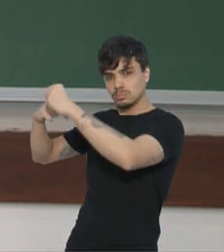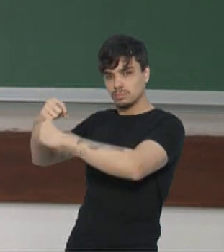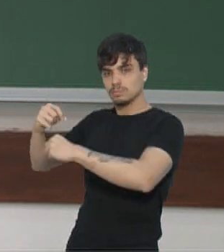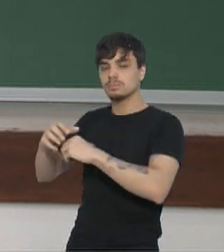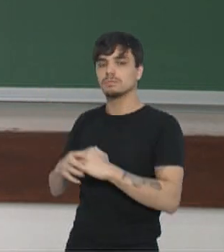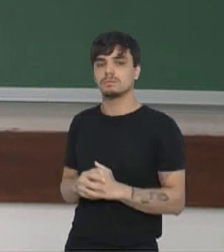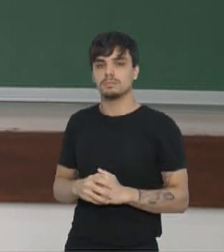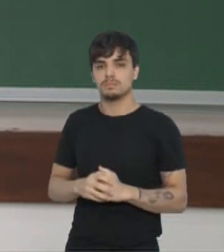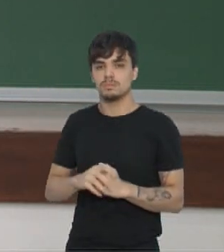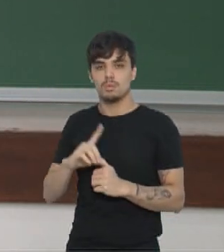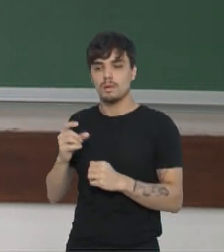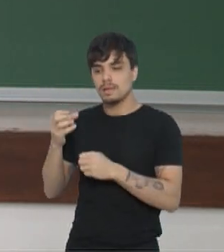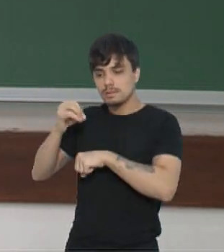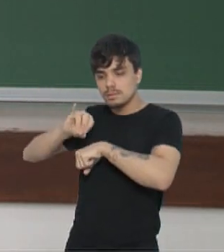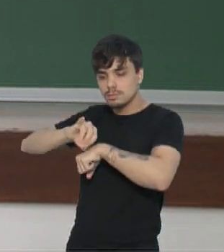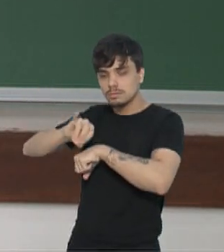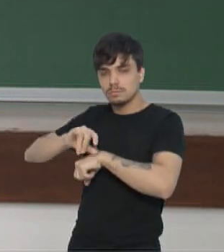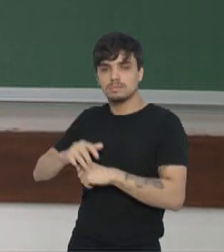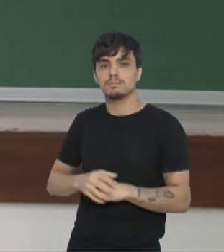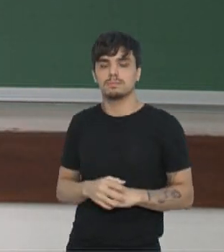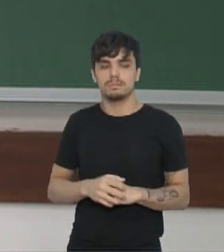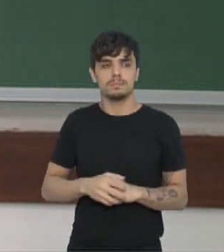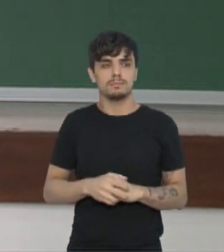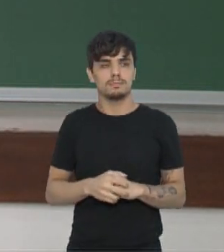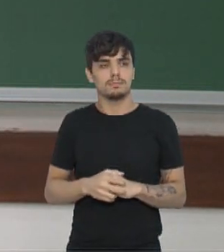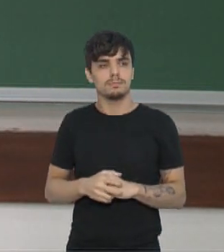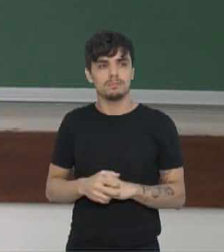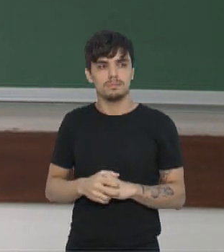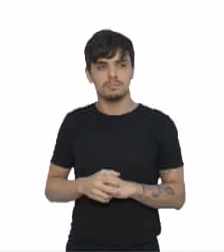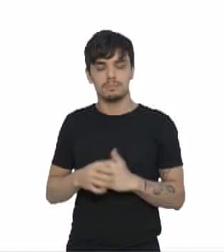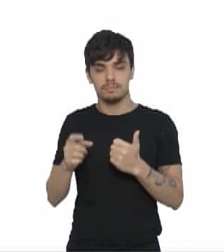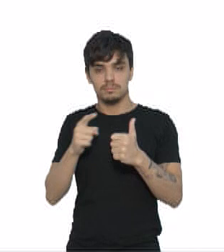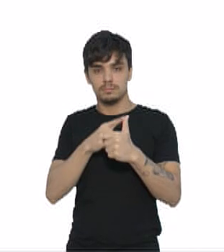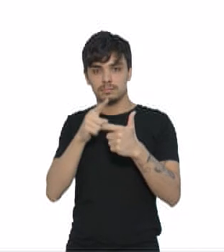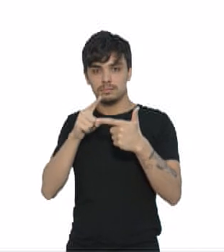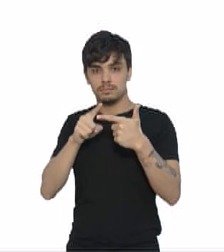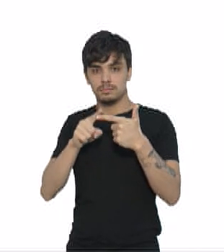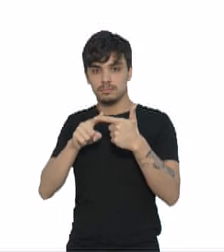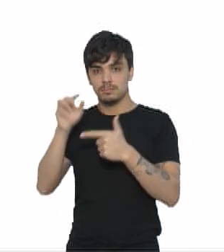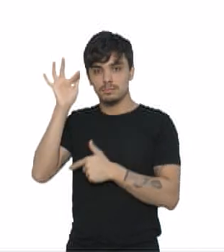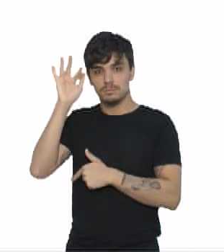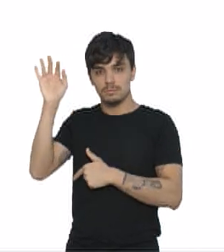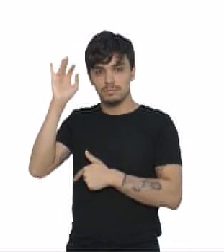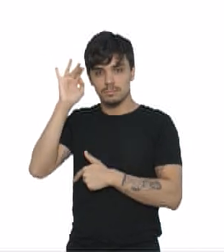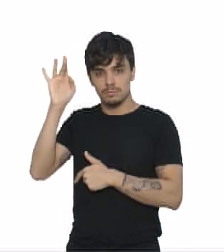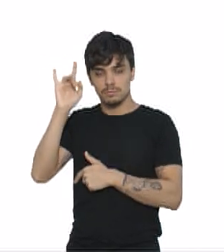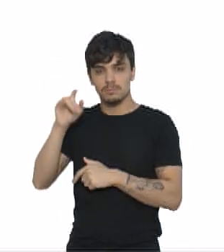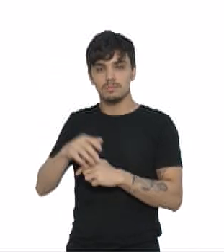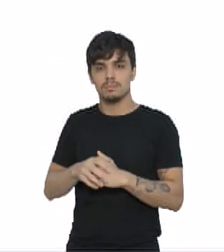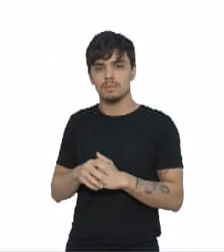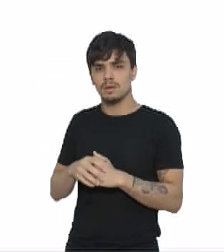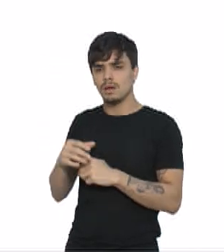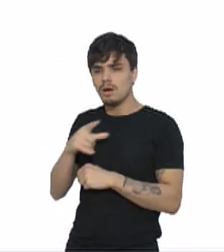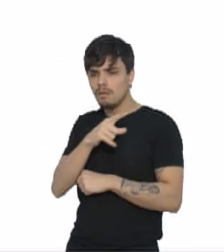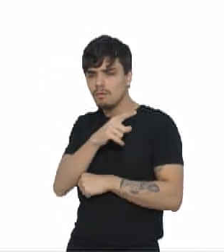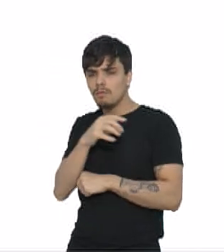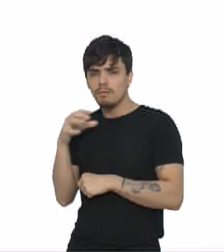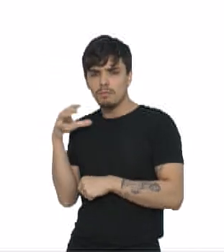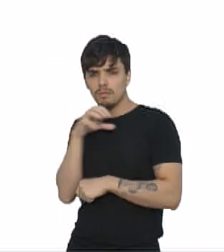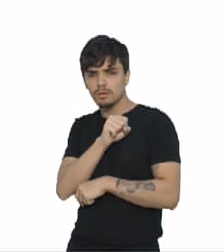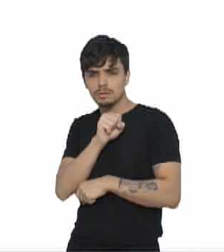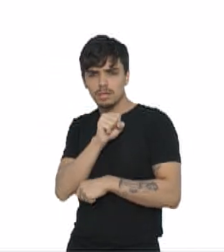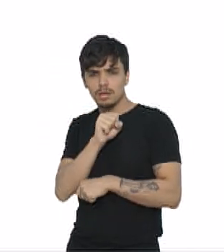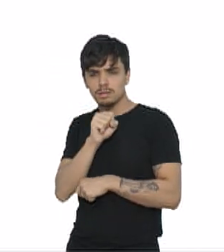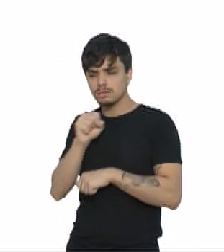dessa elipse, não é bem centralzinho. A segunda teoria, a velocidade orbital varia de acordo com a distância